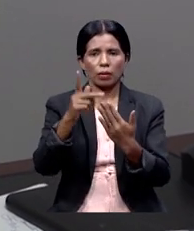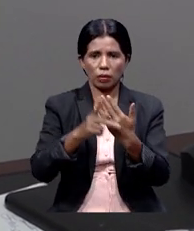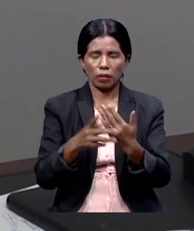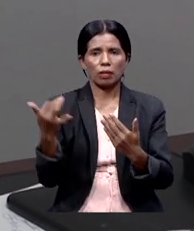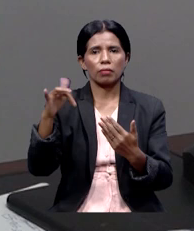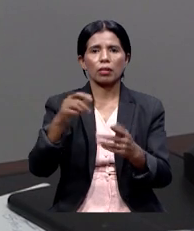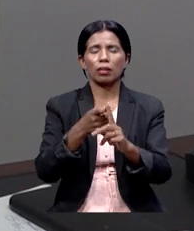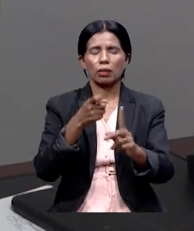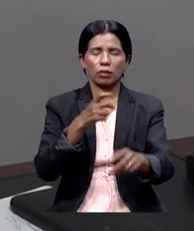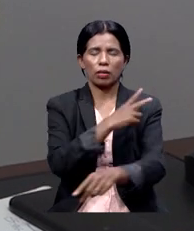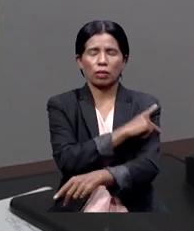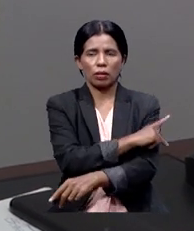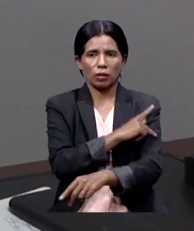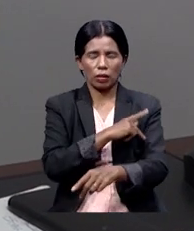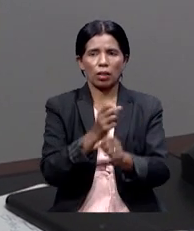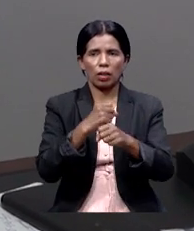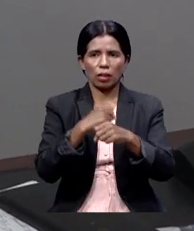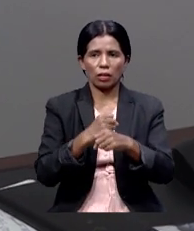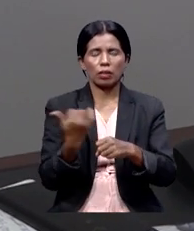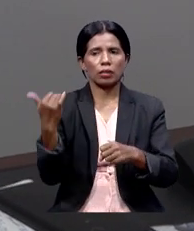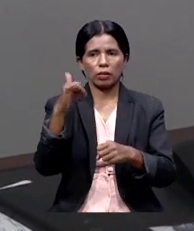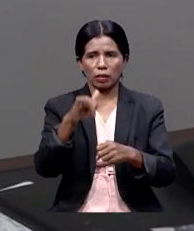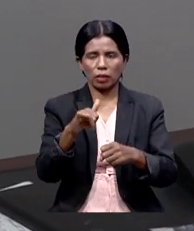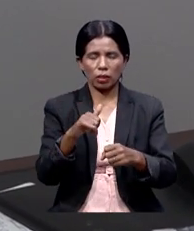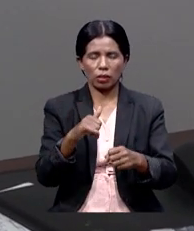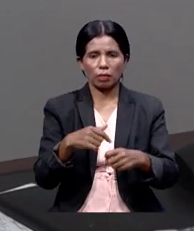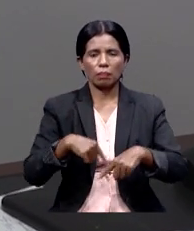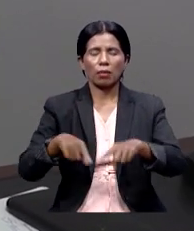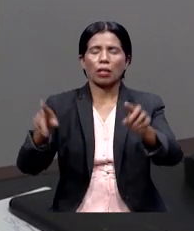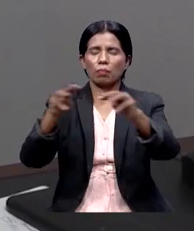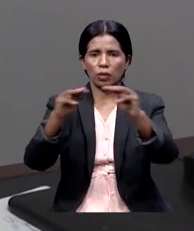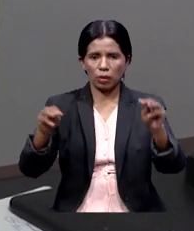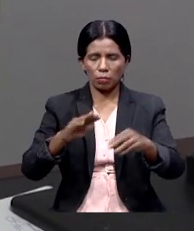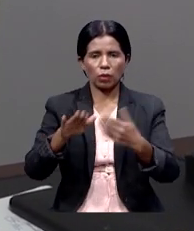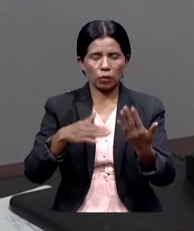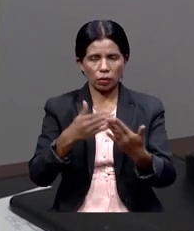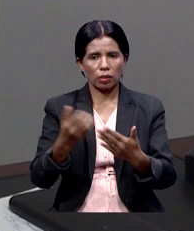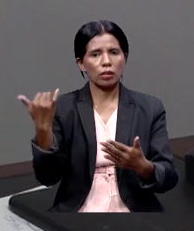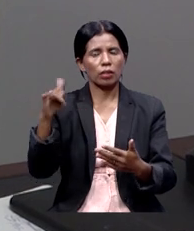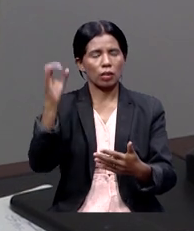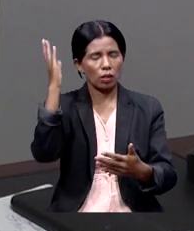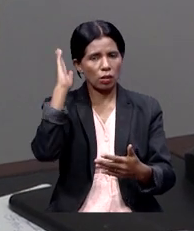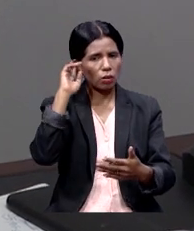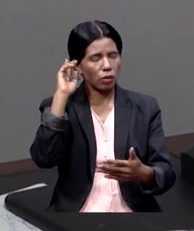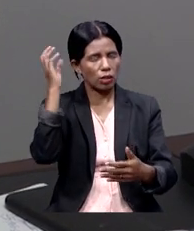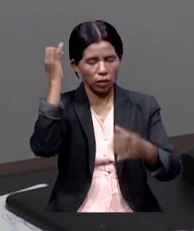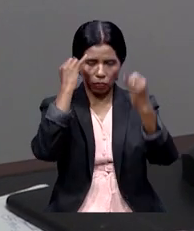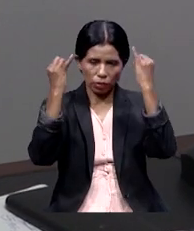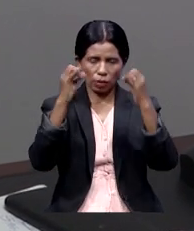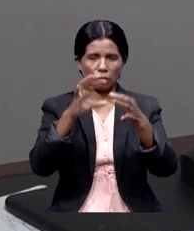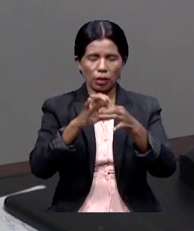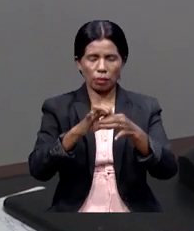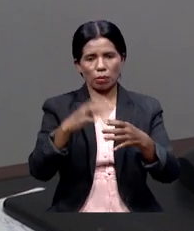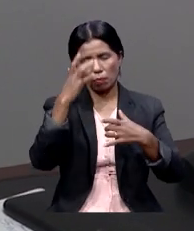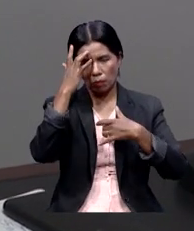fusi klinika halo sira darama tumba munisipu sira sira rona informasaun ka te membro ma ia moras tru